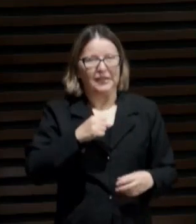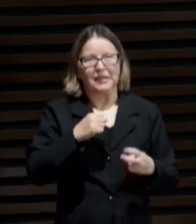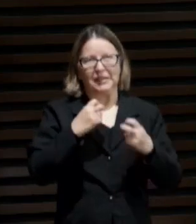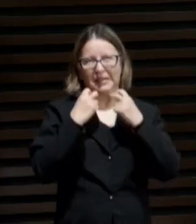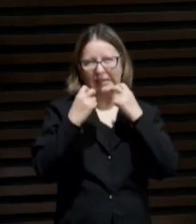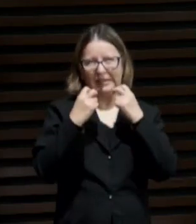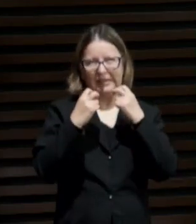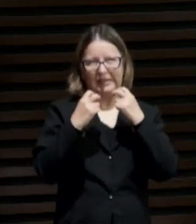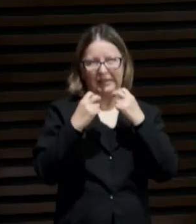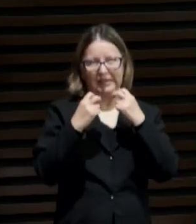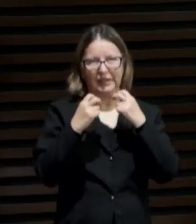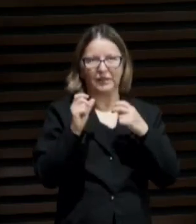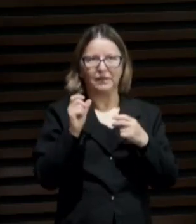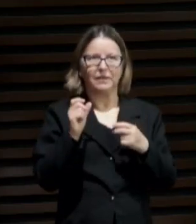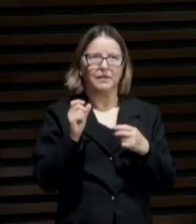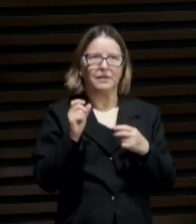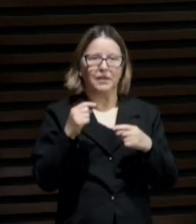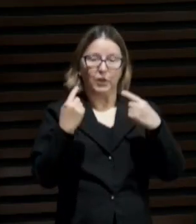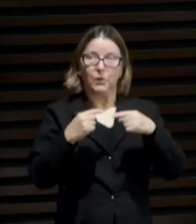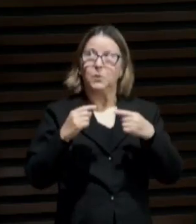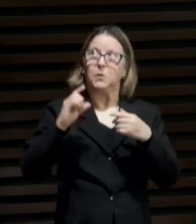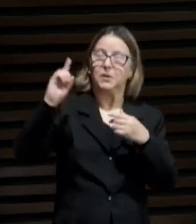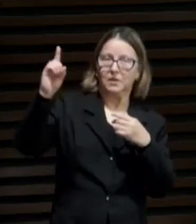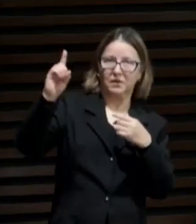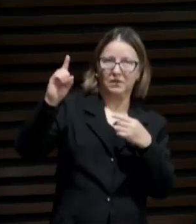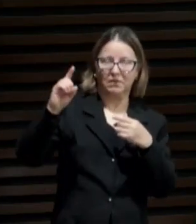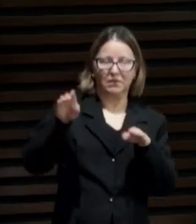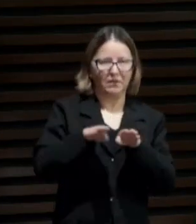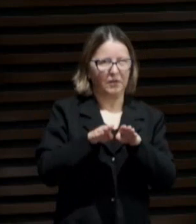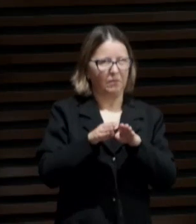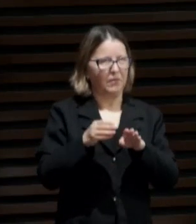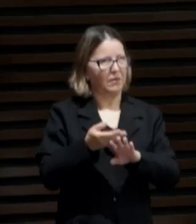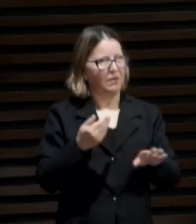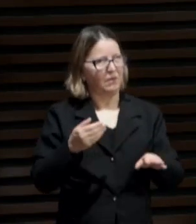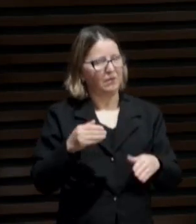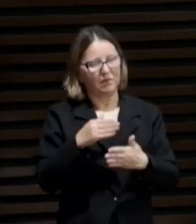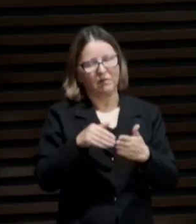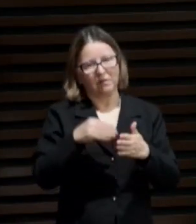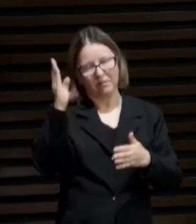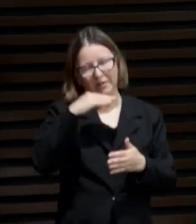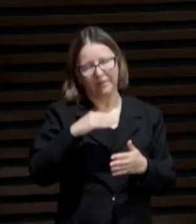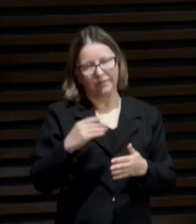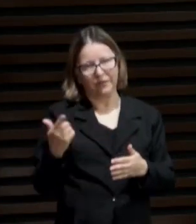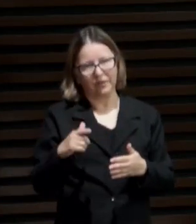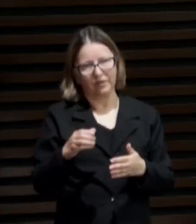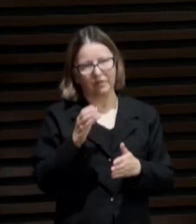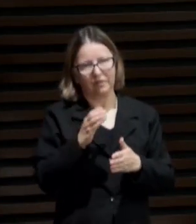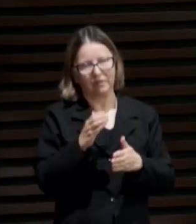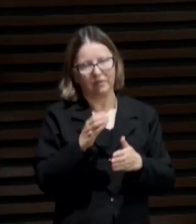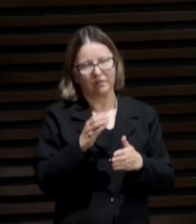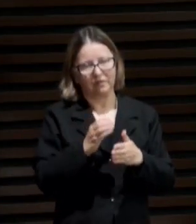blasfêmias, e bem assim como toda malícia. E de novo, em Efésios 5, 3 e